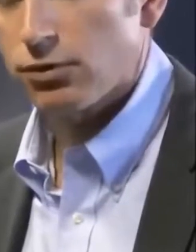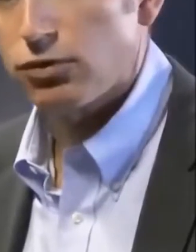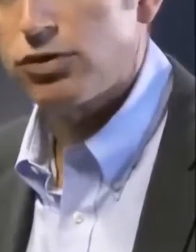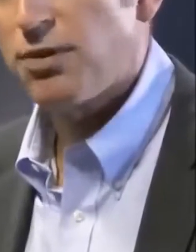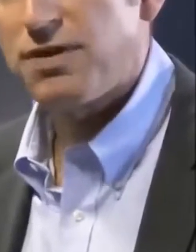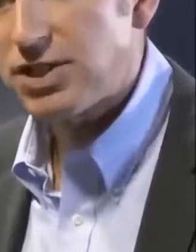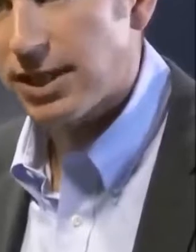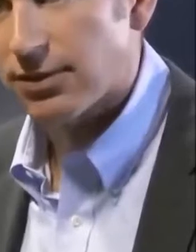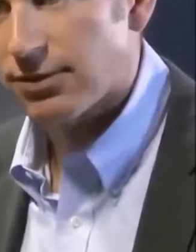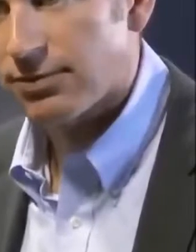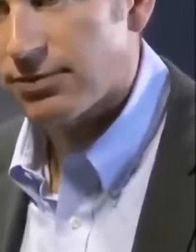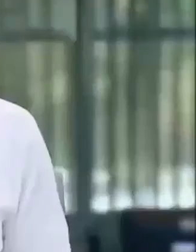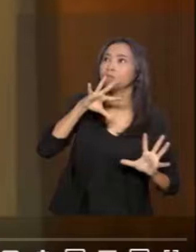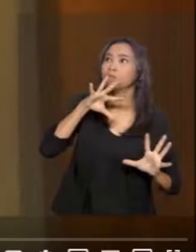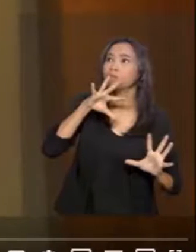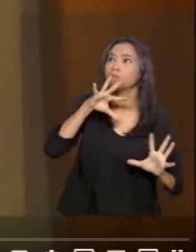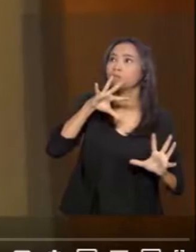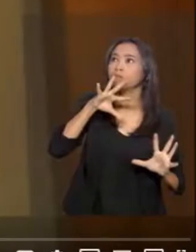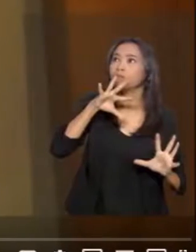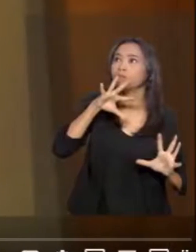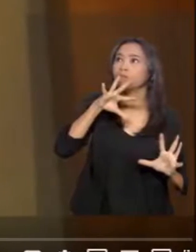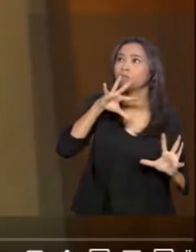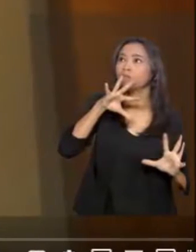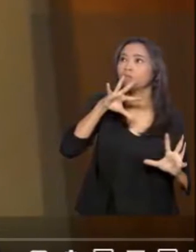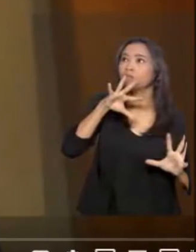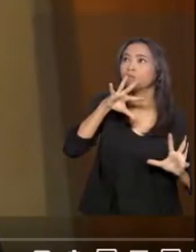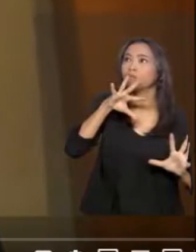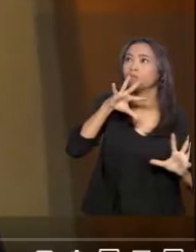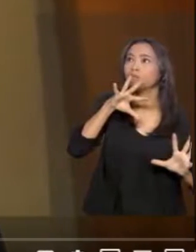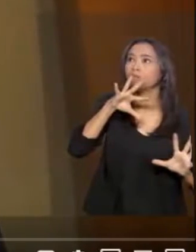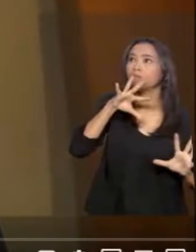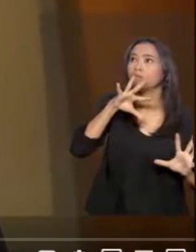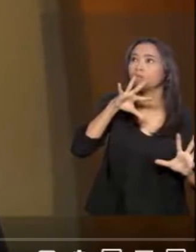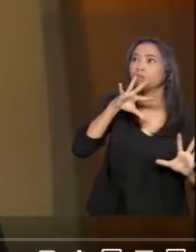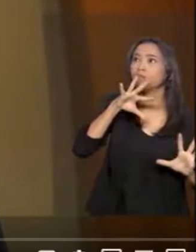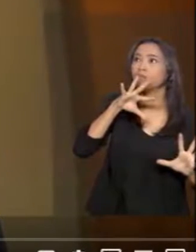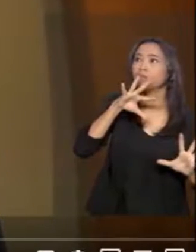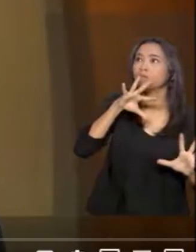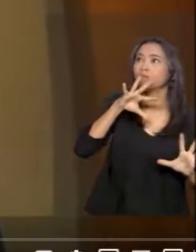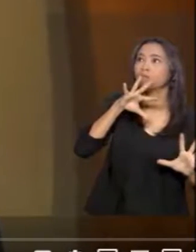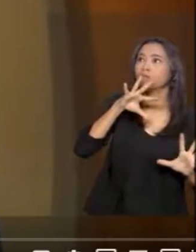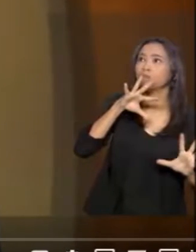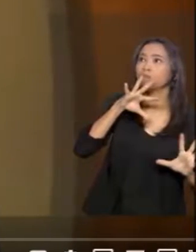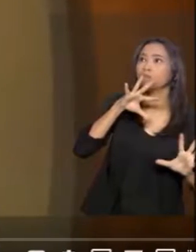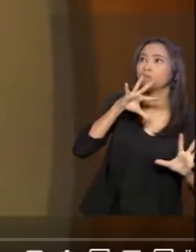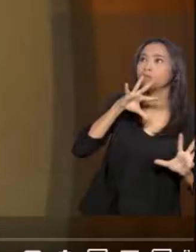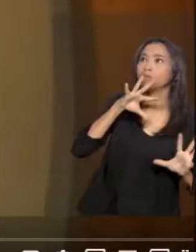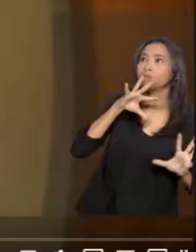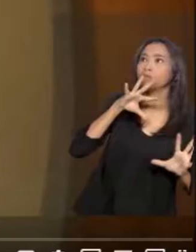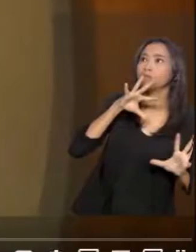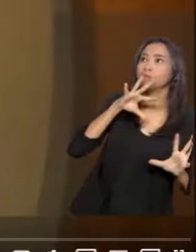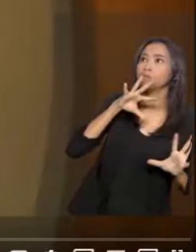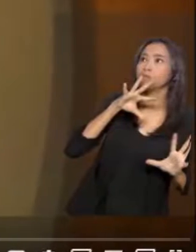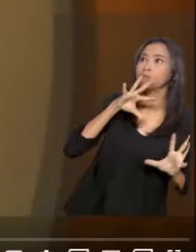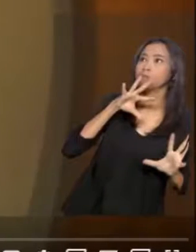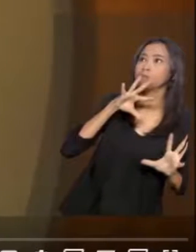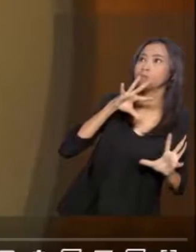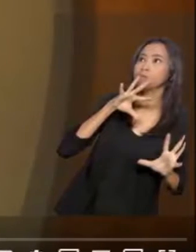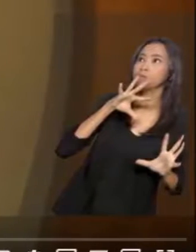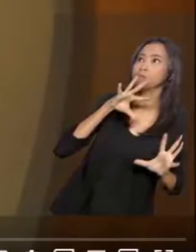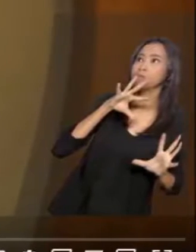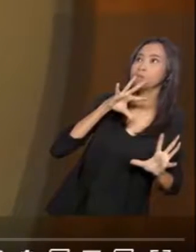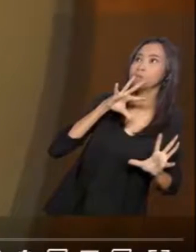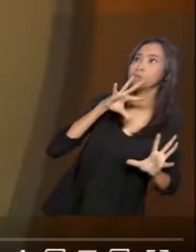vimos nos últimos 20 anos. O Brasil é exemplo de sustentabilidade. Conserva mais de